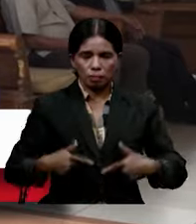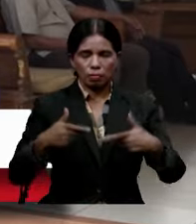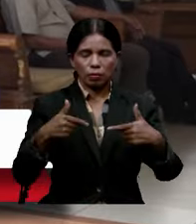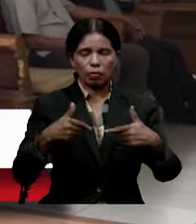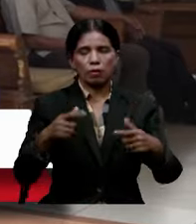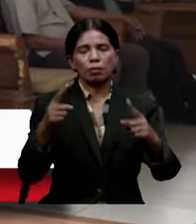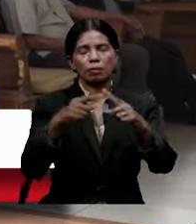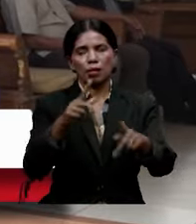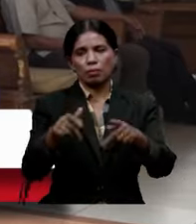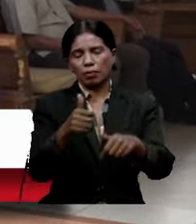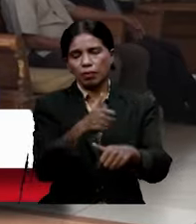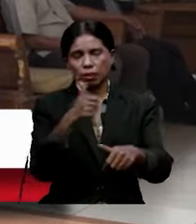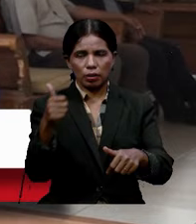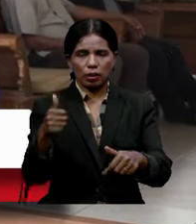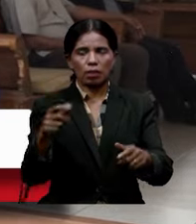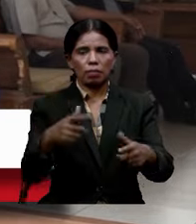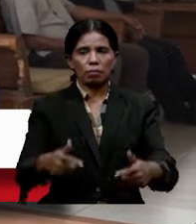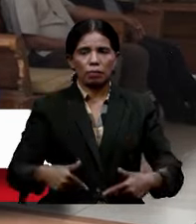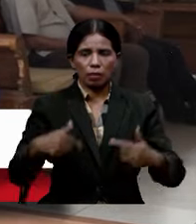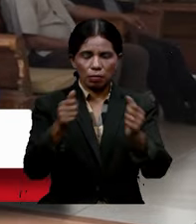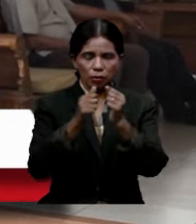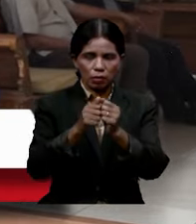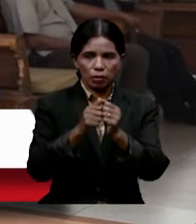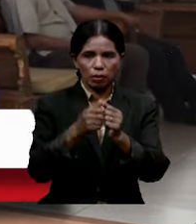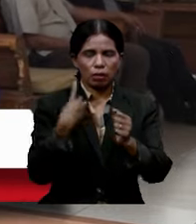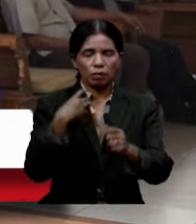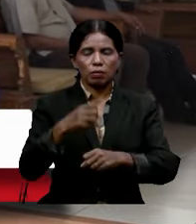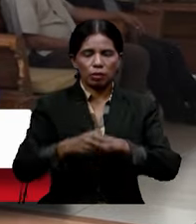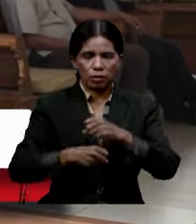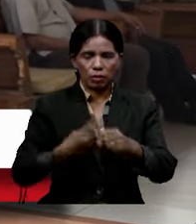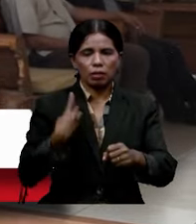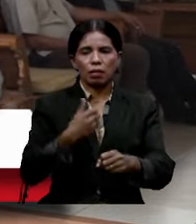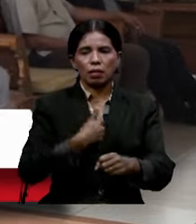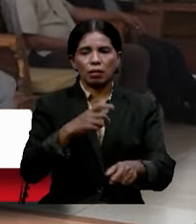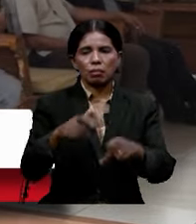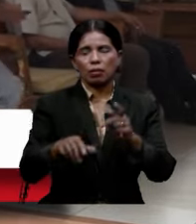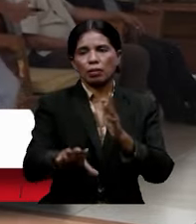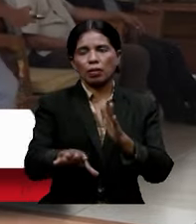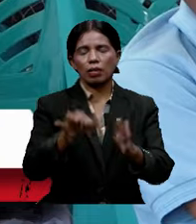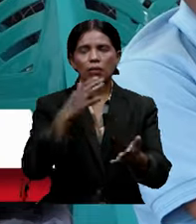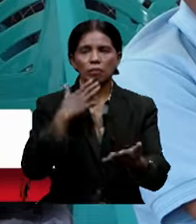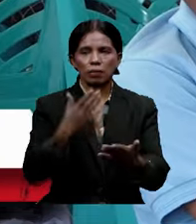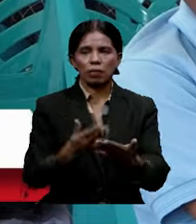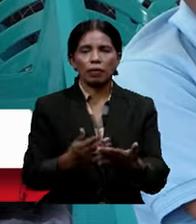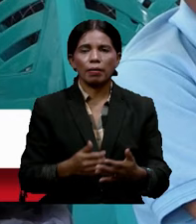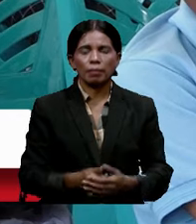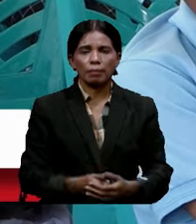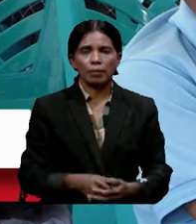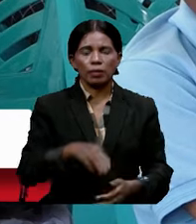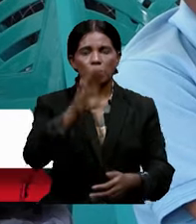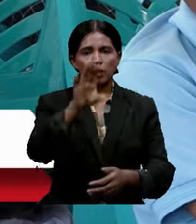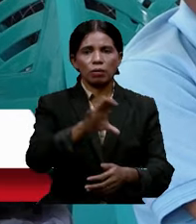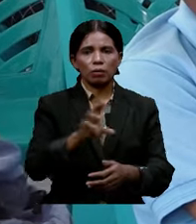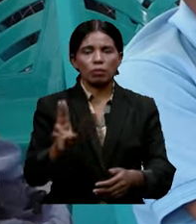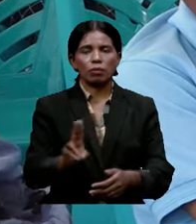ser morre sa muito vai mais ser ita precisa um sacrifício itania a tu não é mais ser porque já estamos benefício cruz universitário